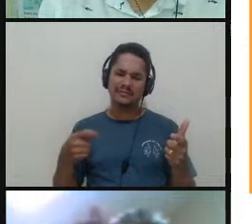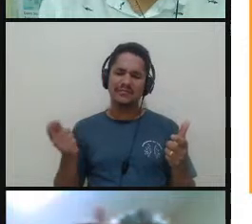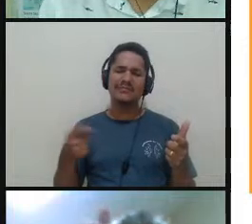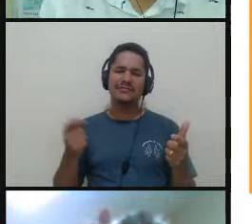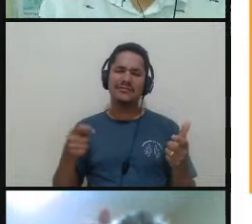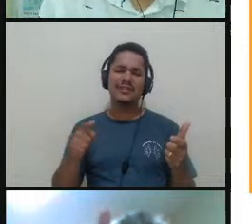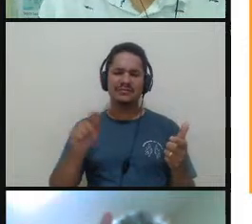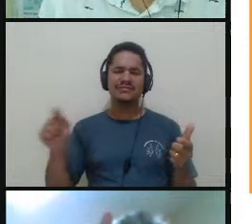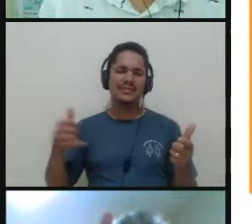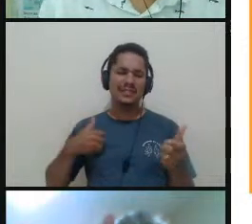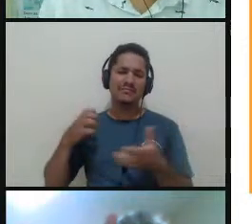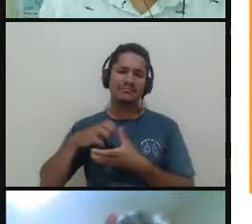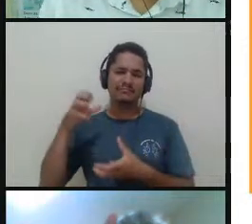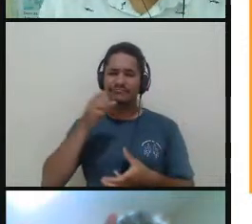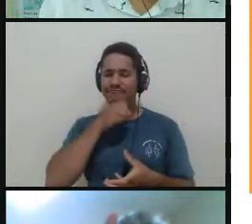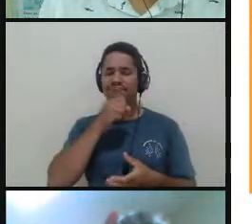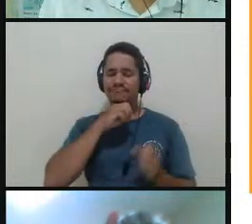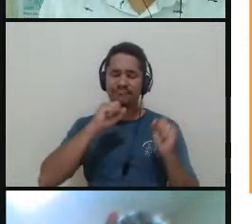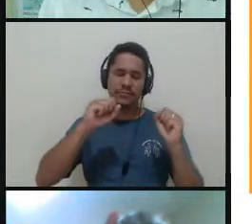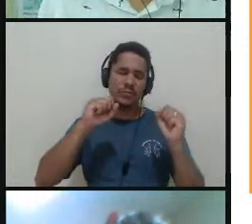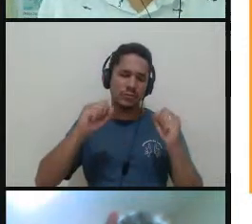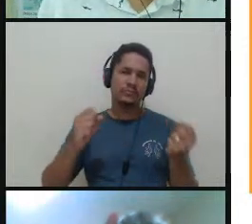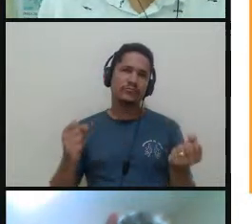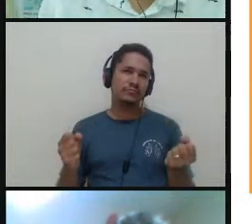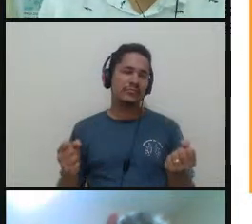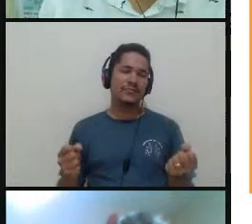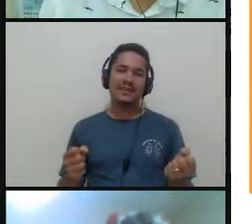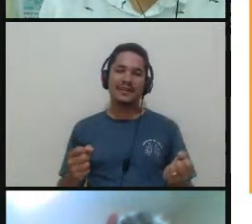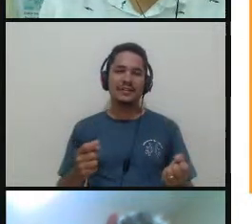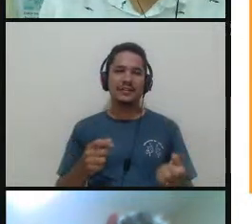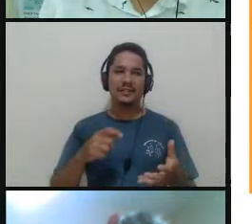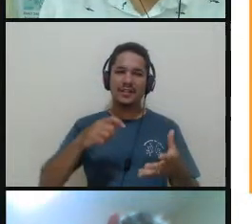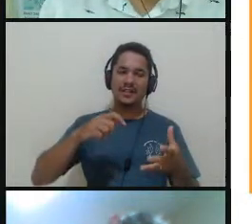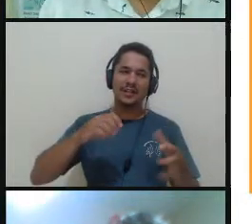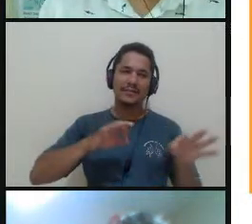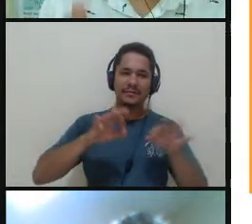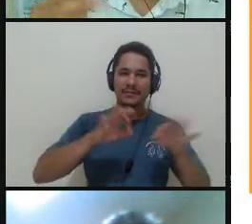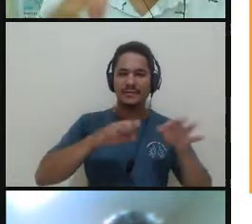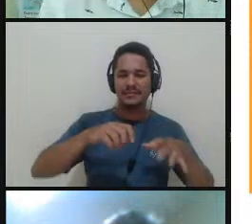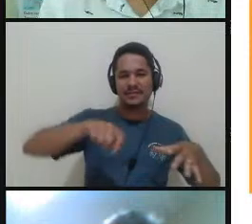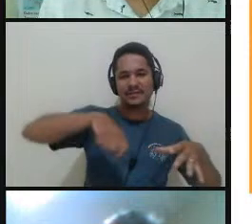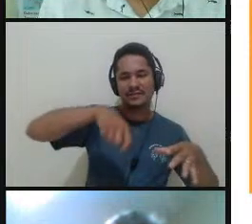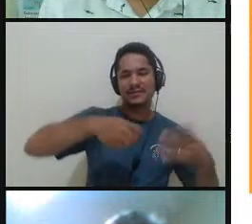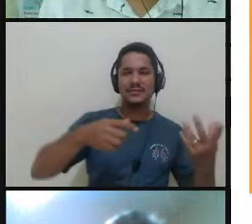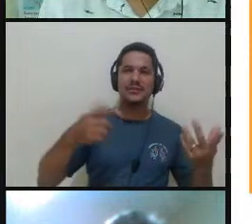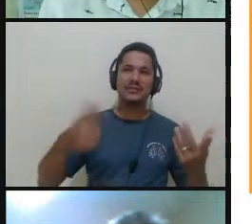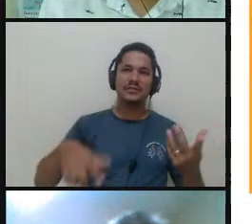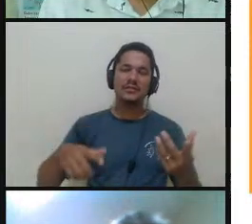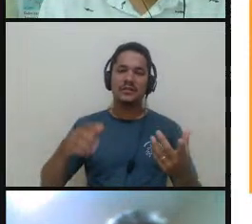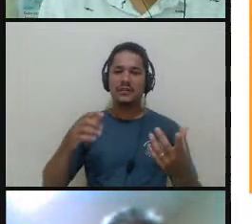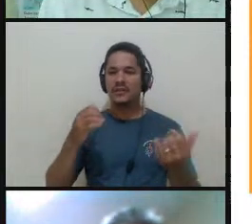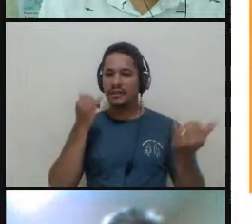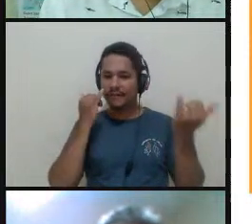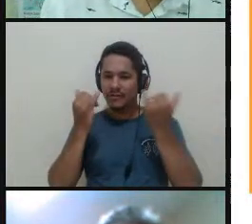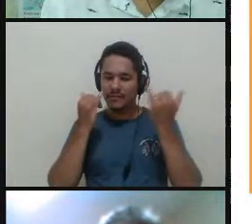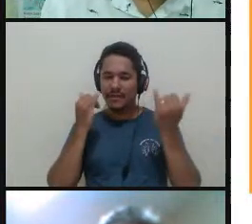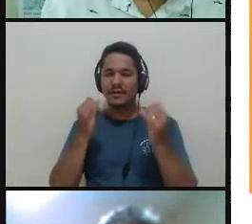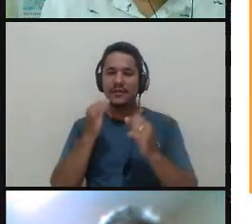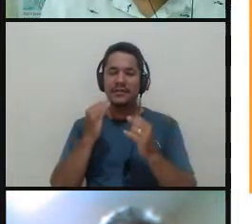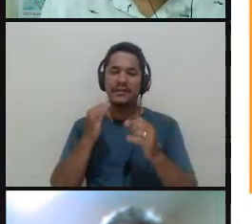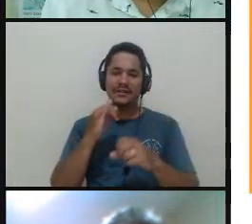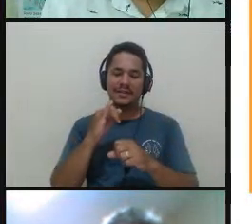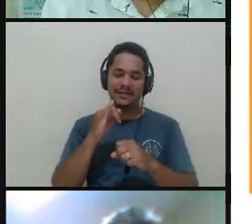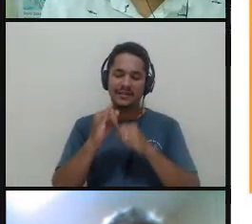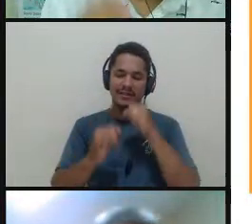essas pessoas, como os da trilha de gastronomia, né, o IPPE também traz a informática para a pessoa idosa. Respondeu?